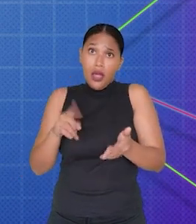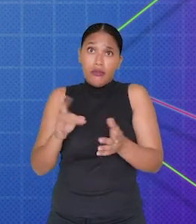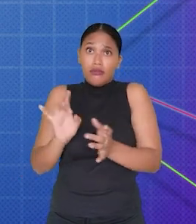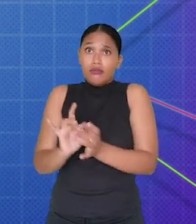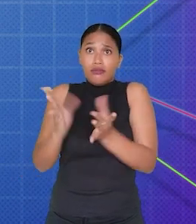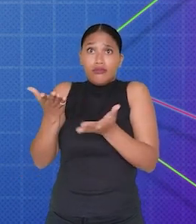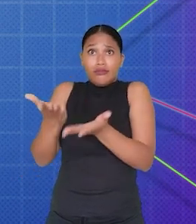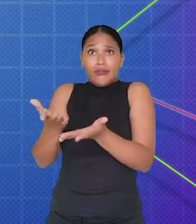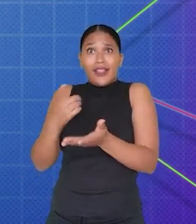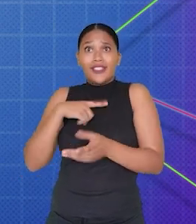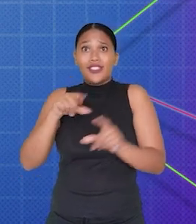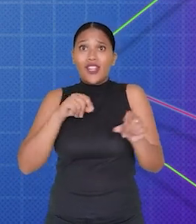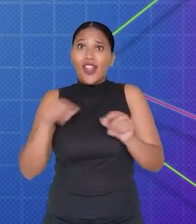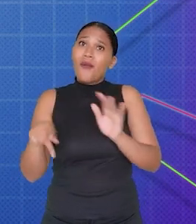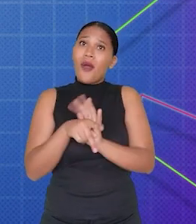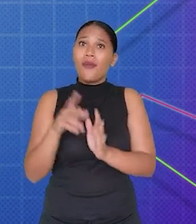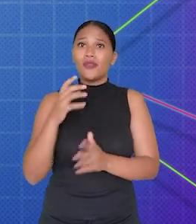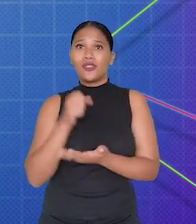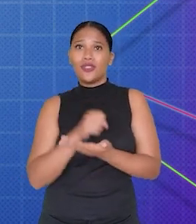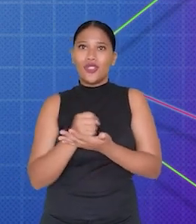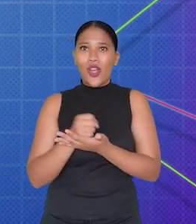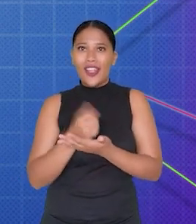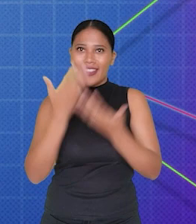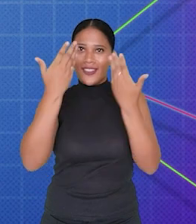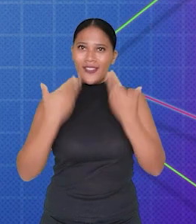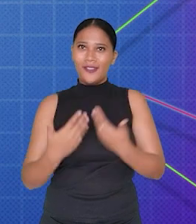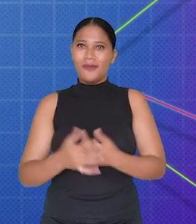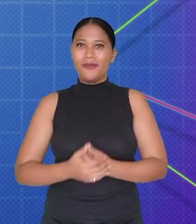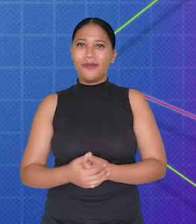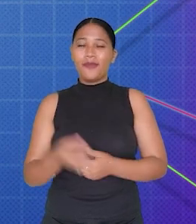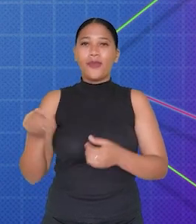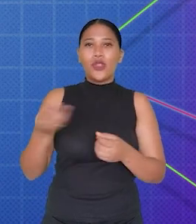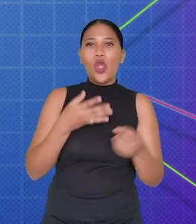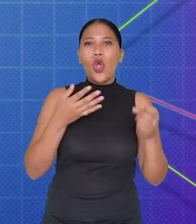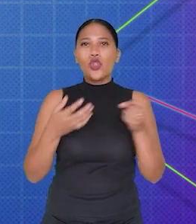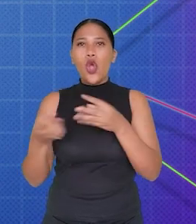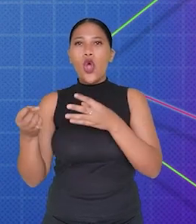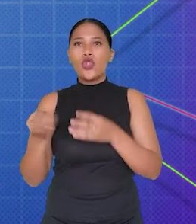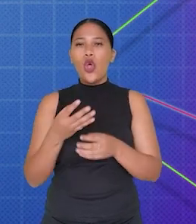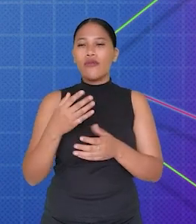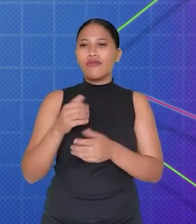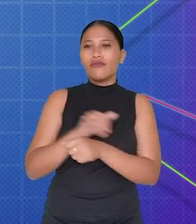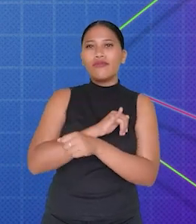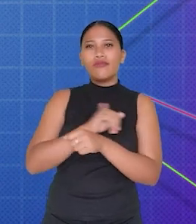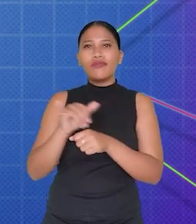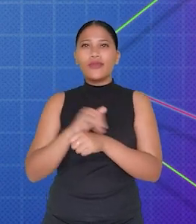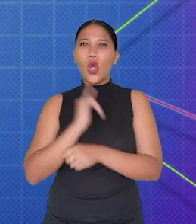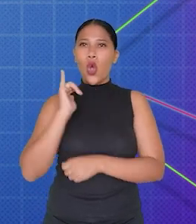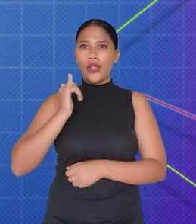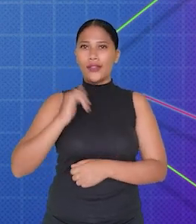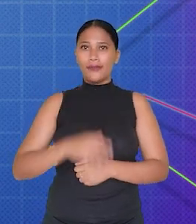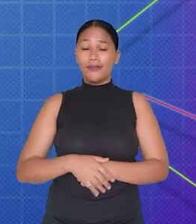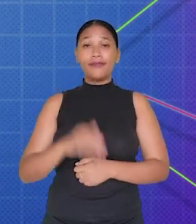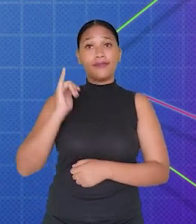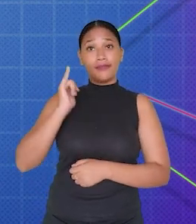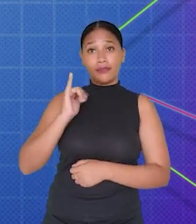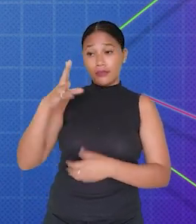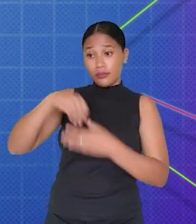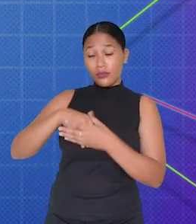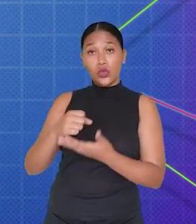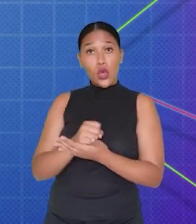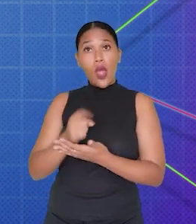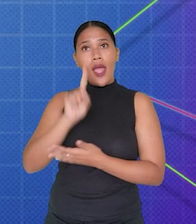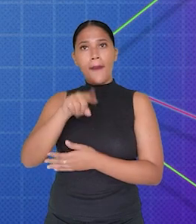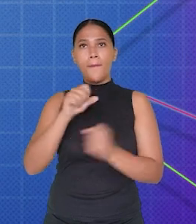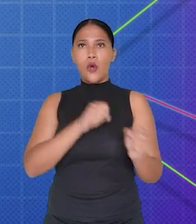garantir uma experiência envolvente para o jogador. Novas formas de contação. Narrativas em jogos são uma